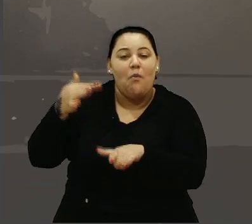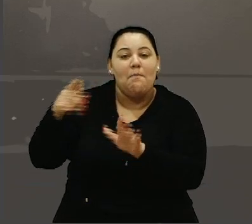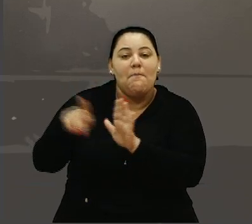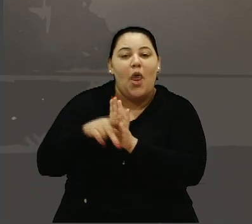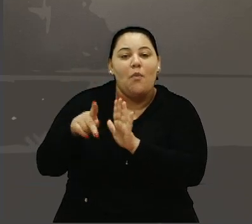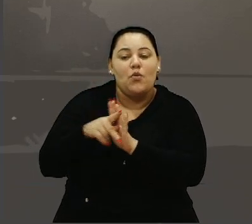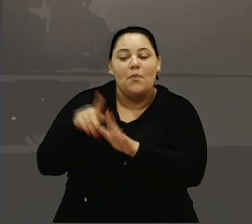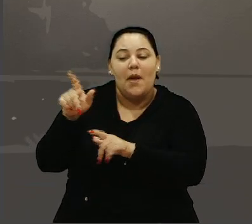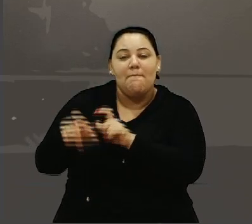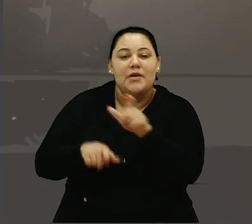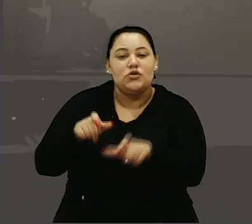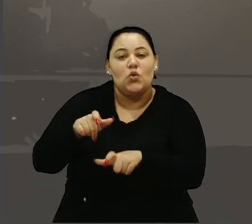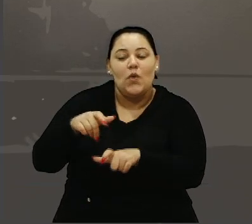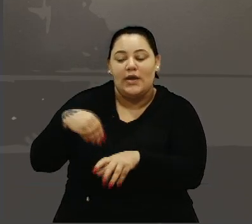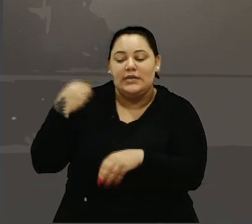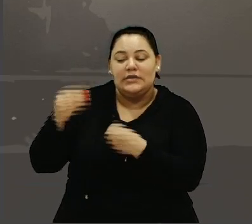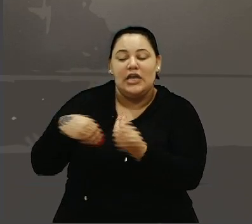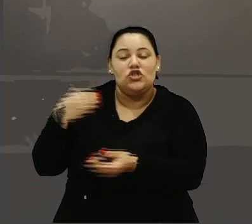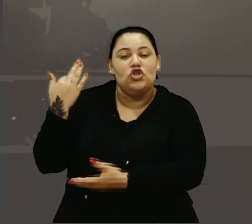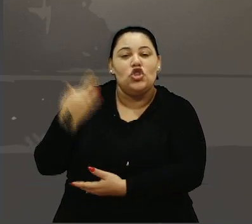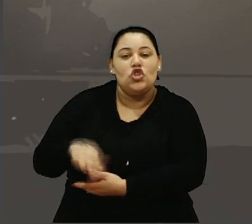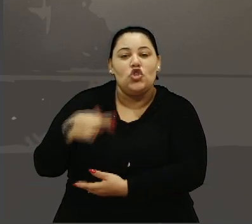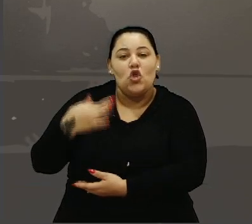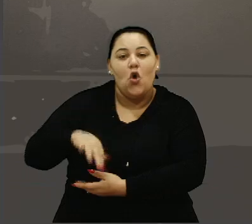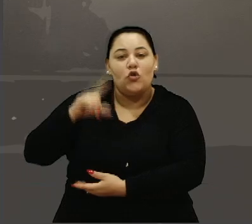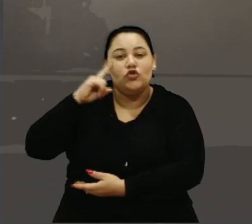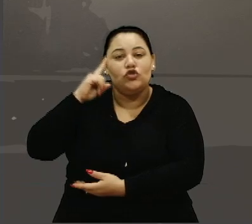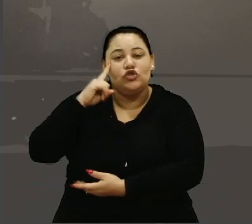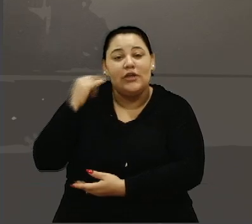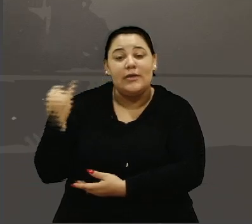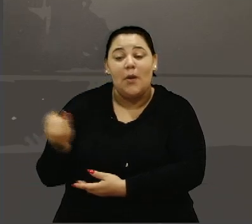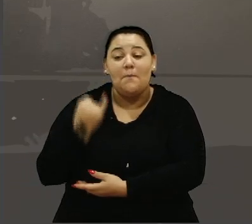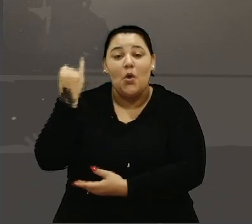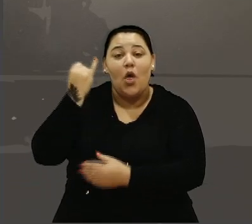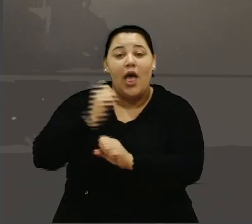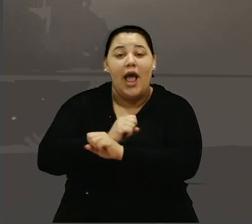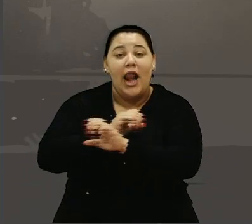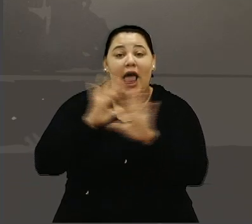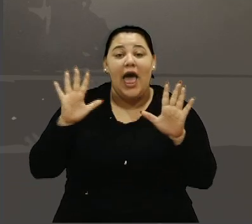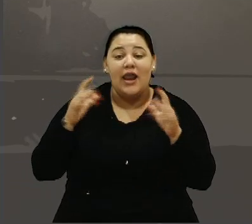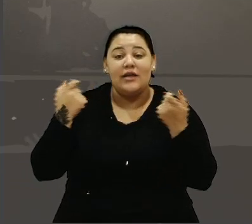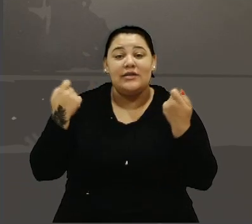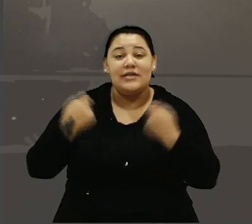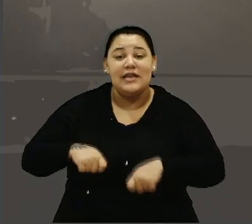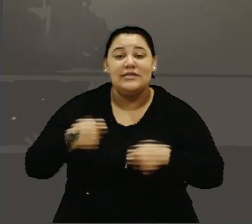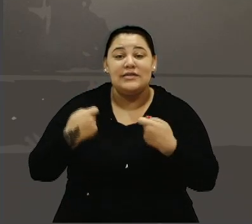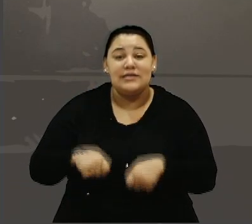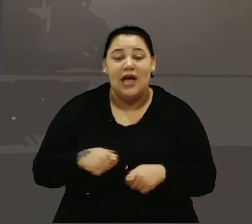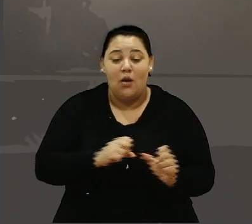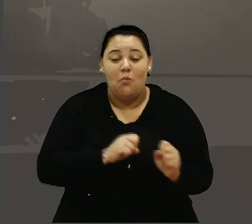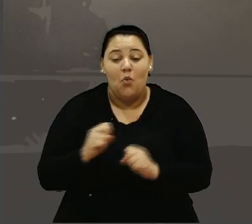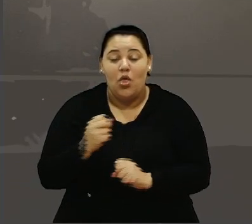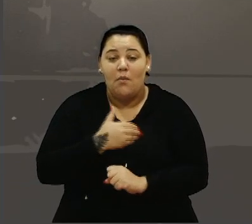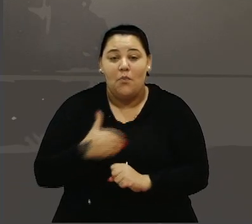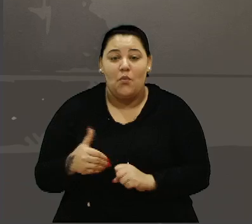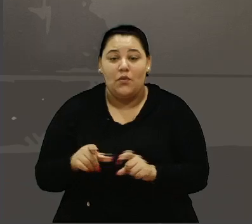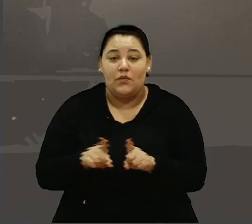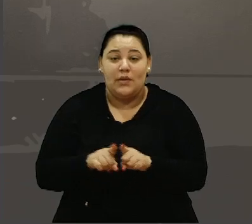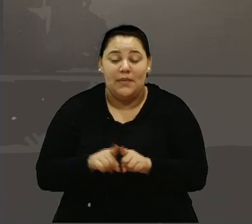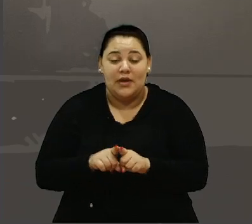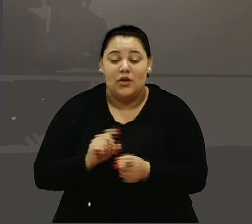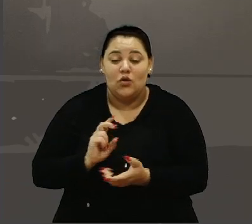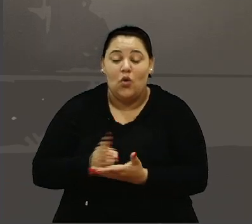gente aqui deixar claro a necessidade para o poder público também